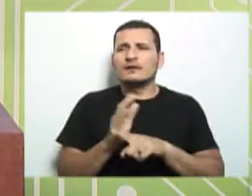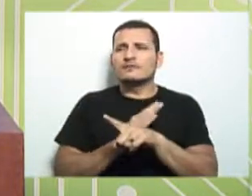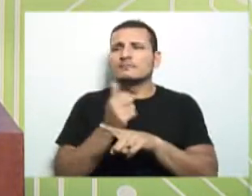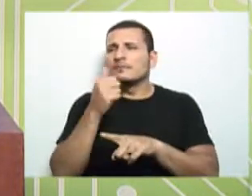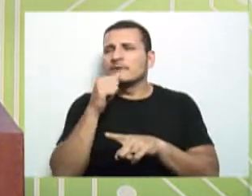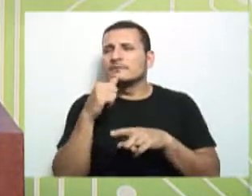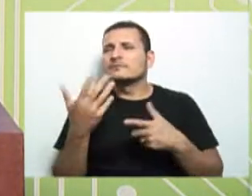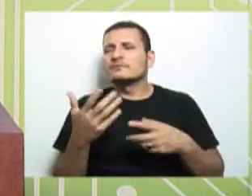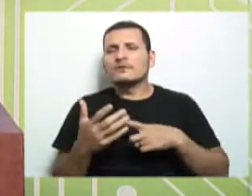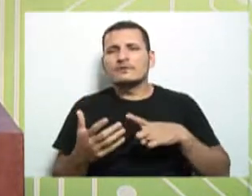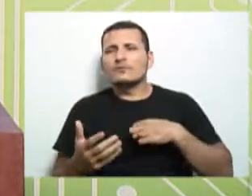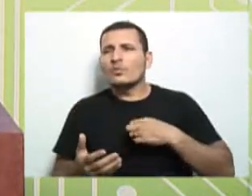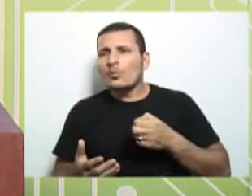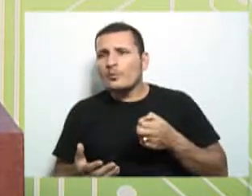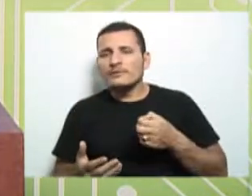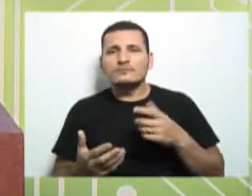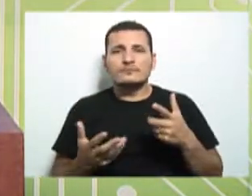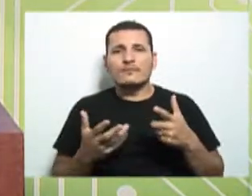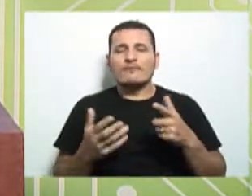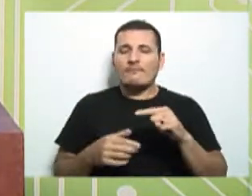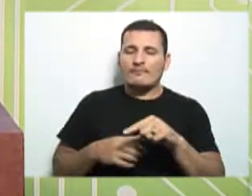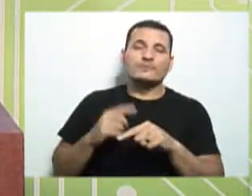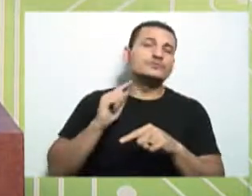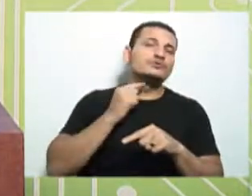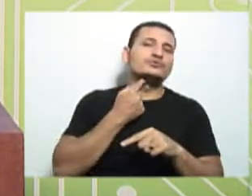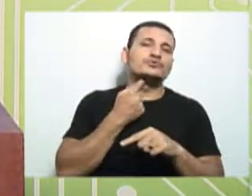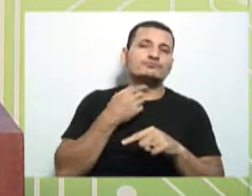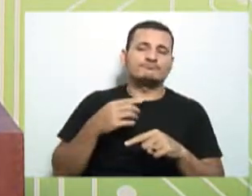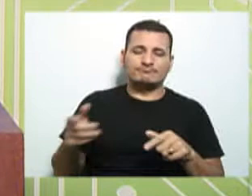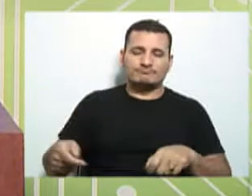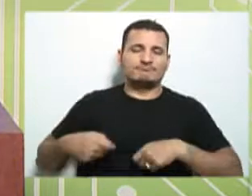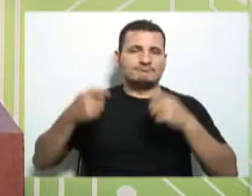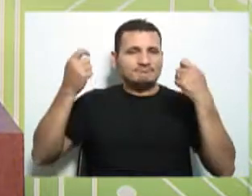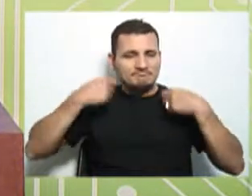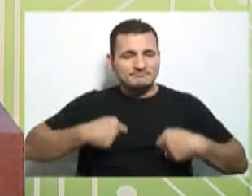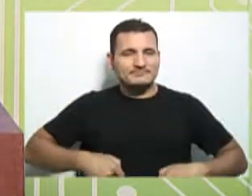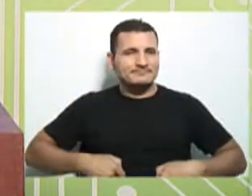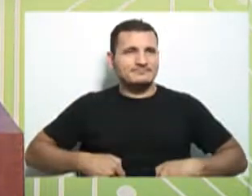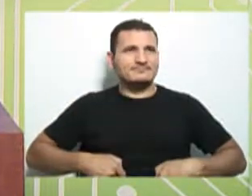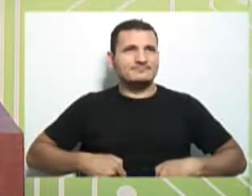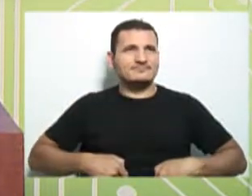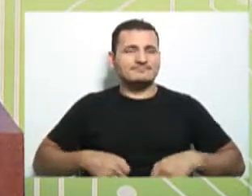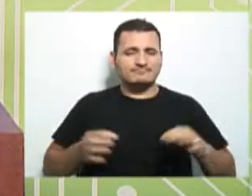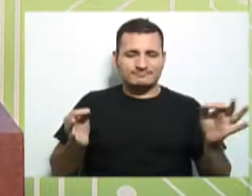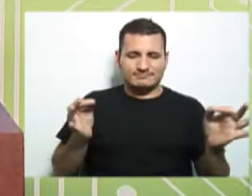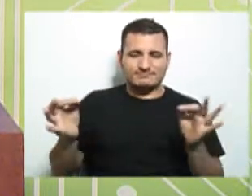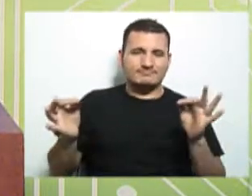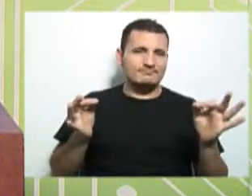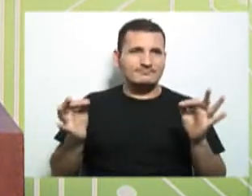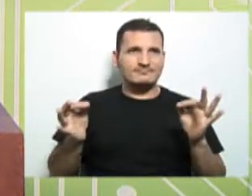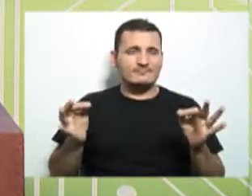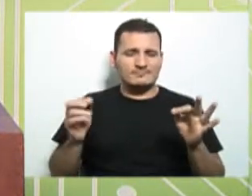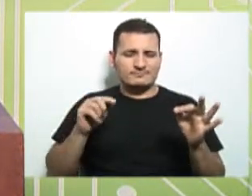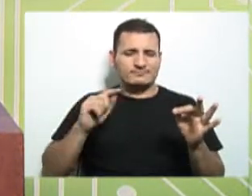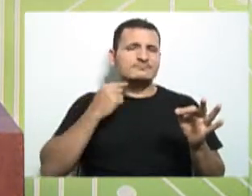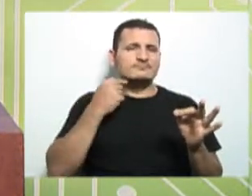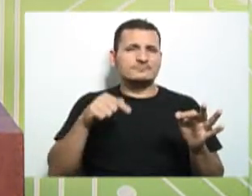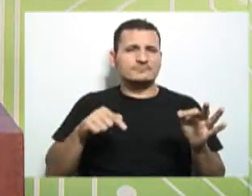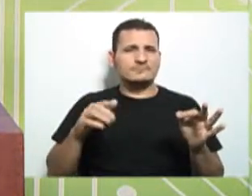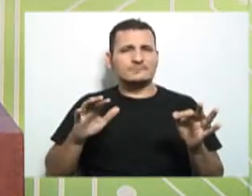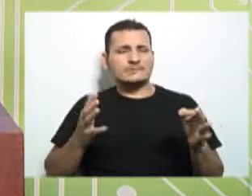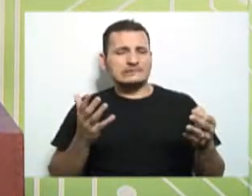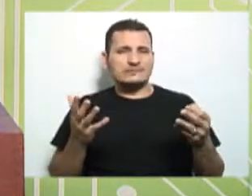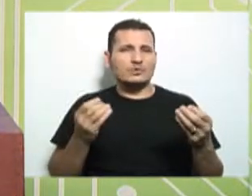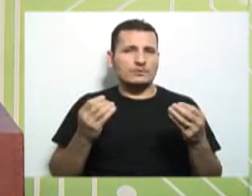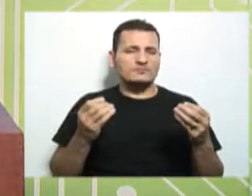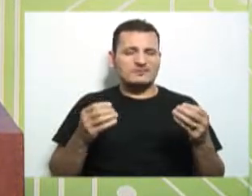mamãe, não sei o quê, e tá tudo, ela vai lá na roupa suja, acredita? Vai lá na roupa suja, dá uma olhadinha e fala, ai, tá sujo, caramba,